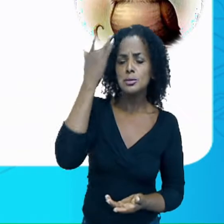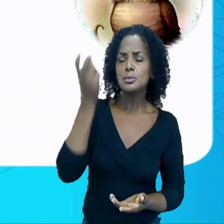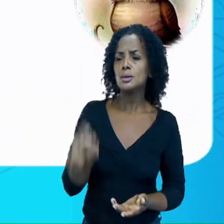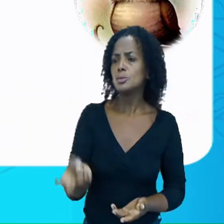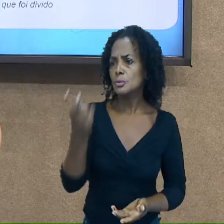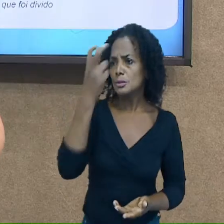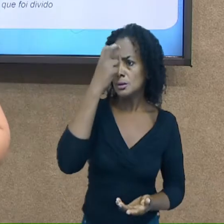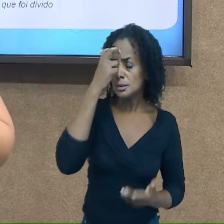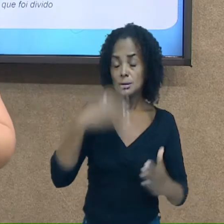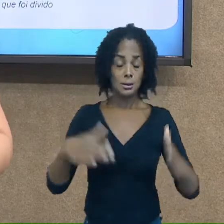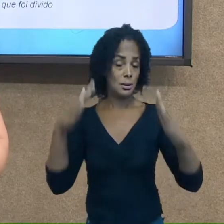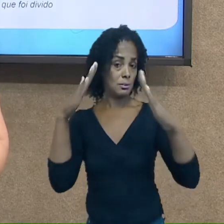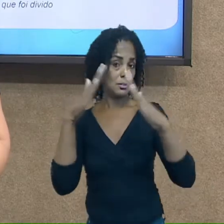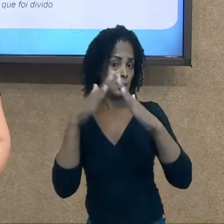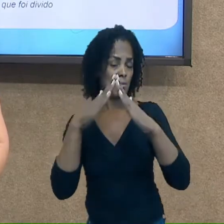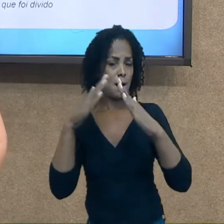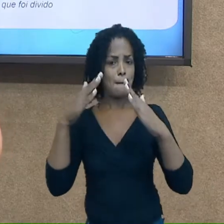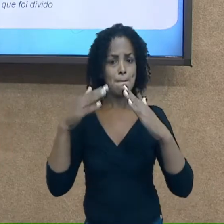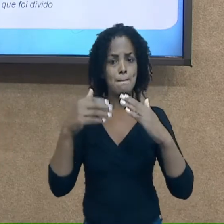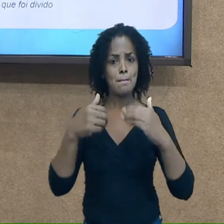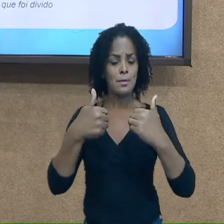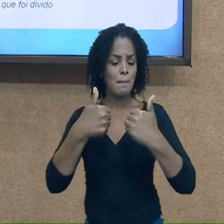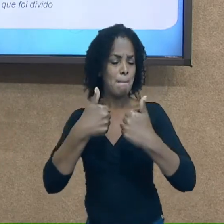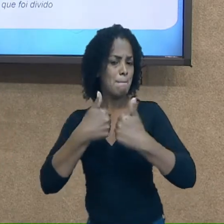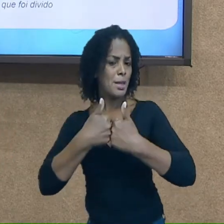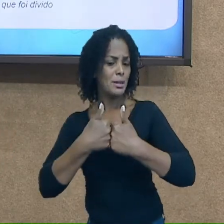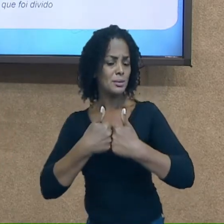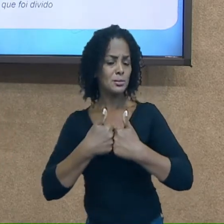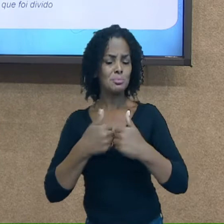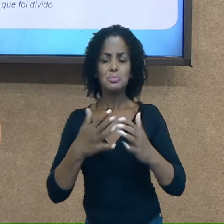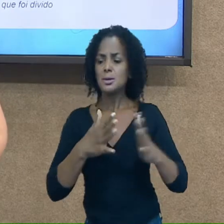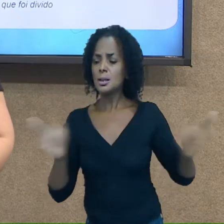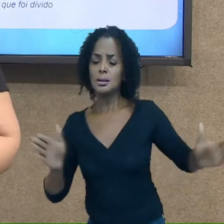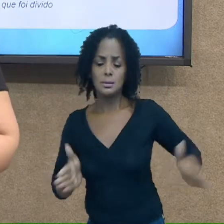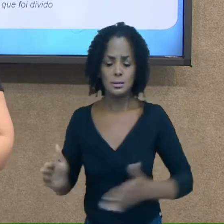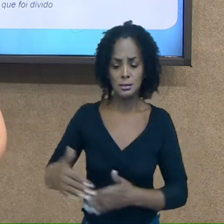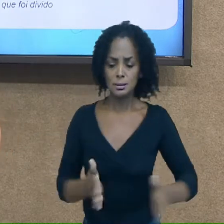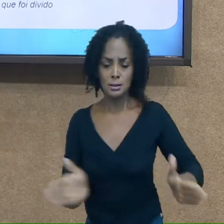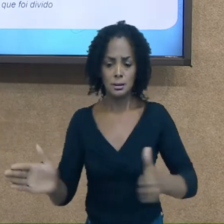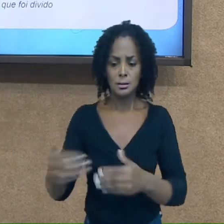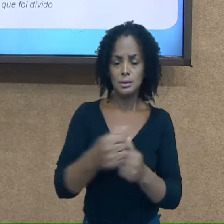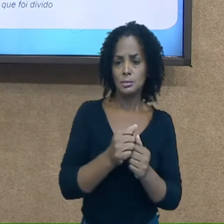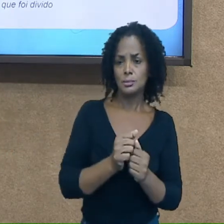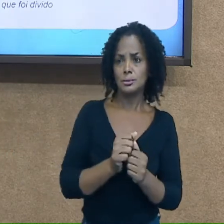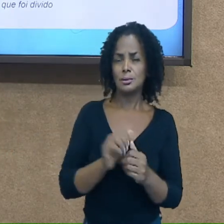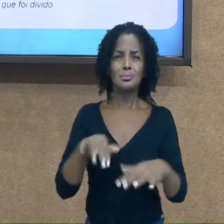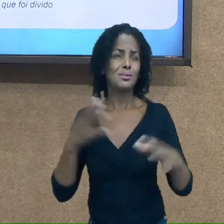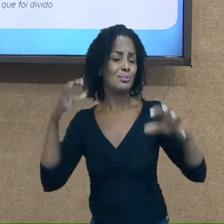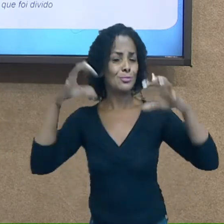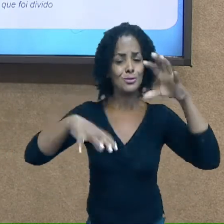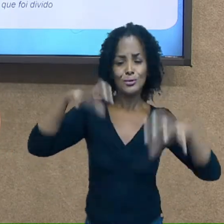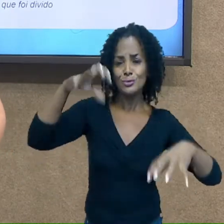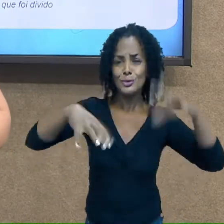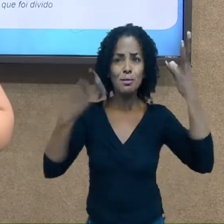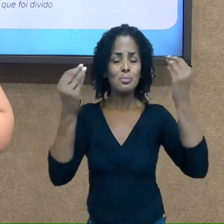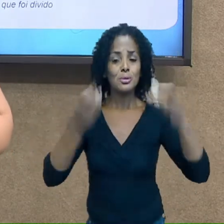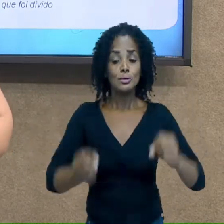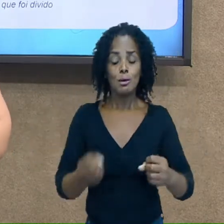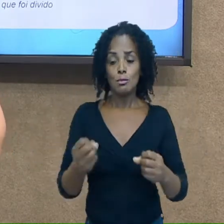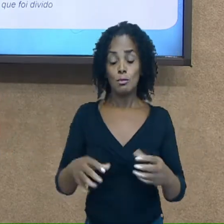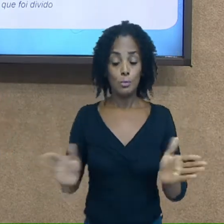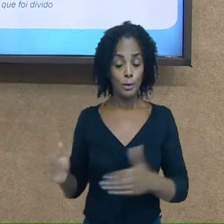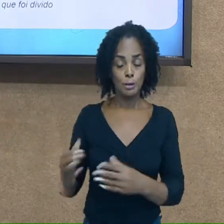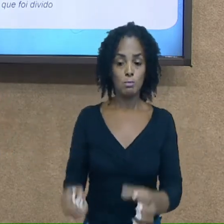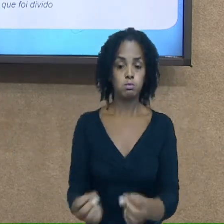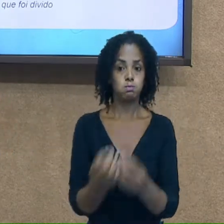eles moravam ali próximo a grandes rios e tinham as épocas de cheias, ou seja, todo mundo estava ali com